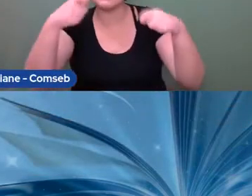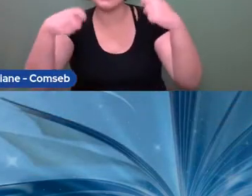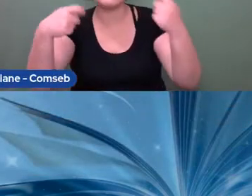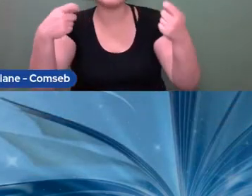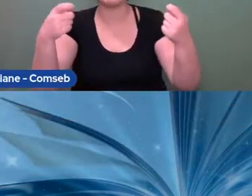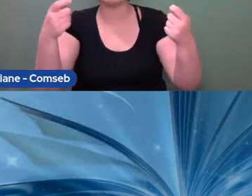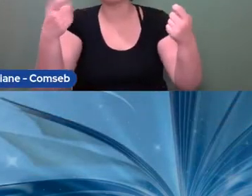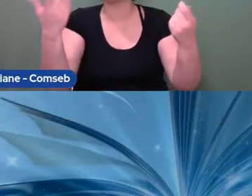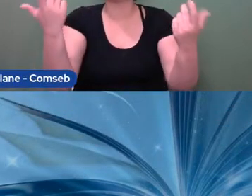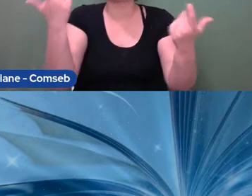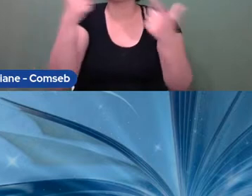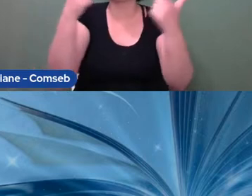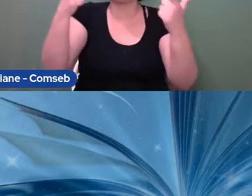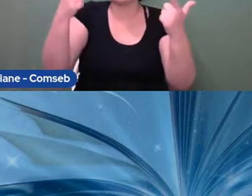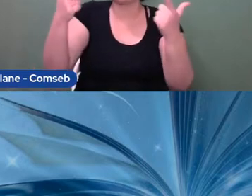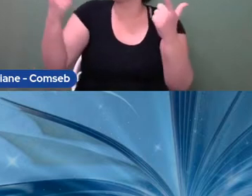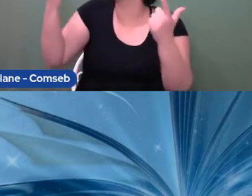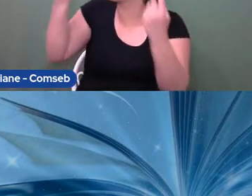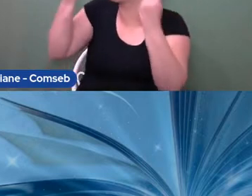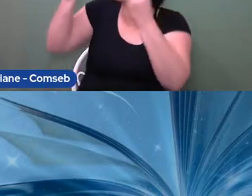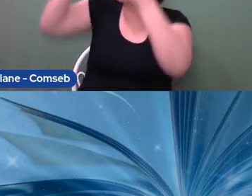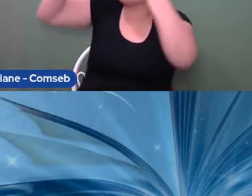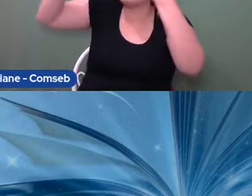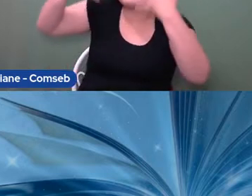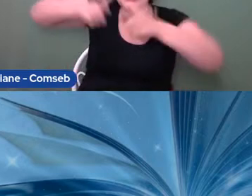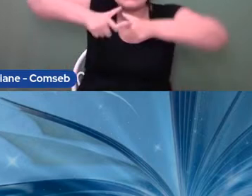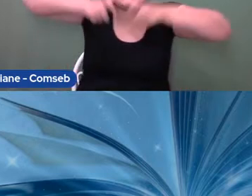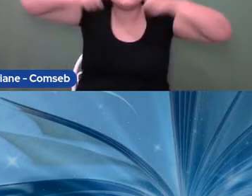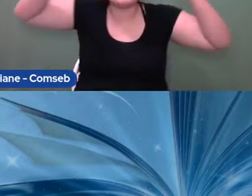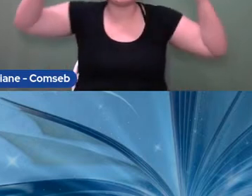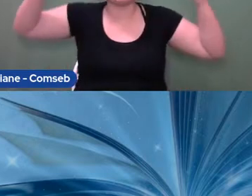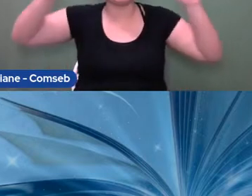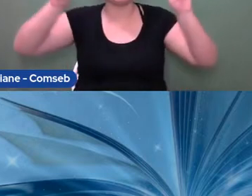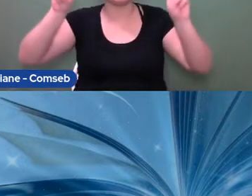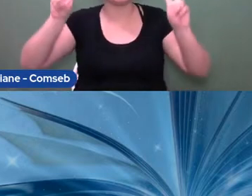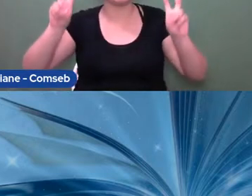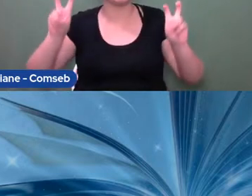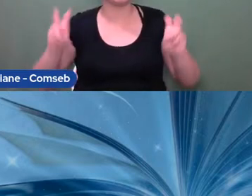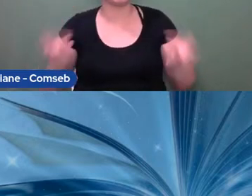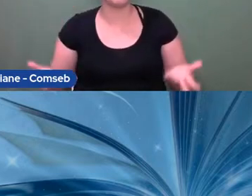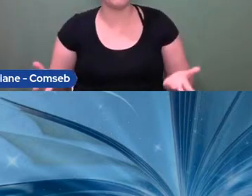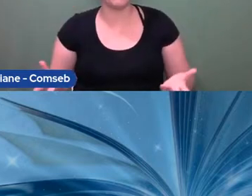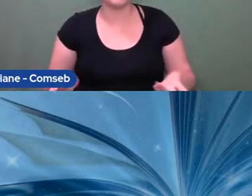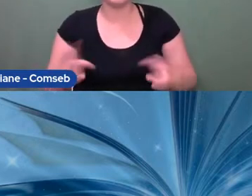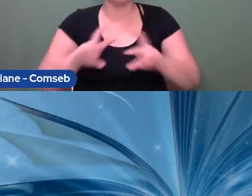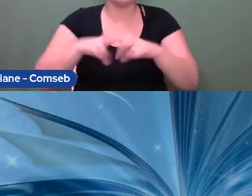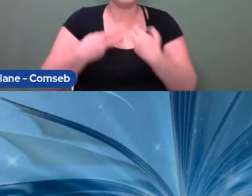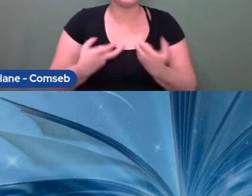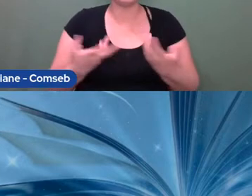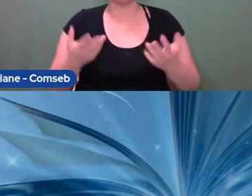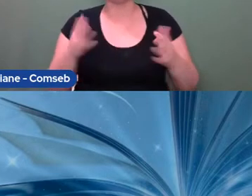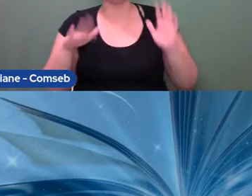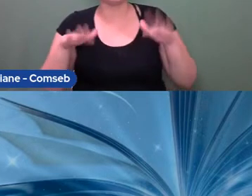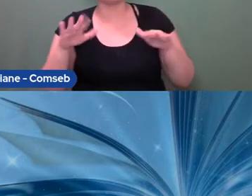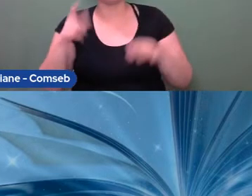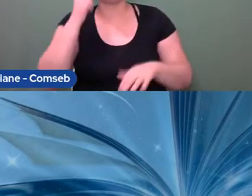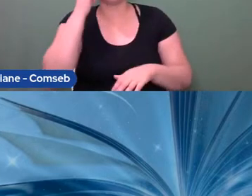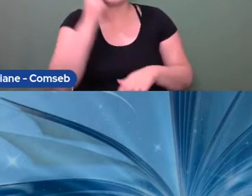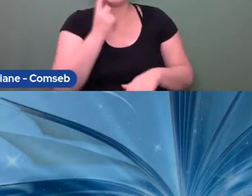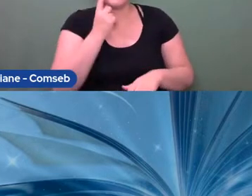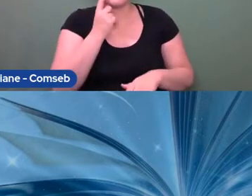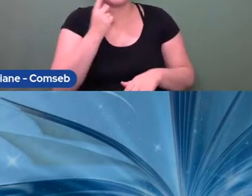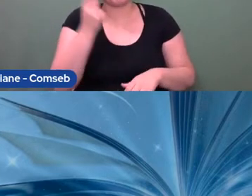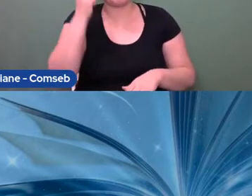da grandeza que é esse assunto. E talvez, acho que foi Carlos que citou, por isso que talvez Kardec tenha deixado a parte